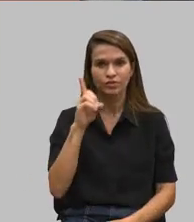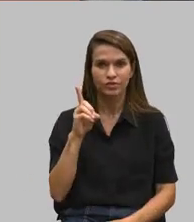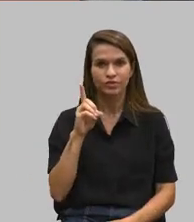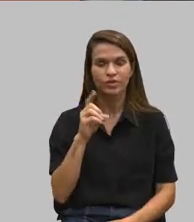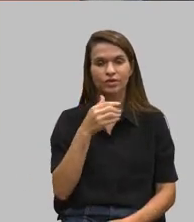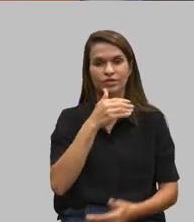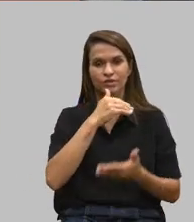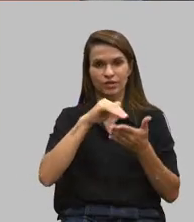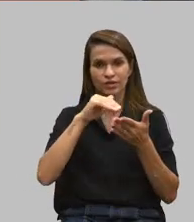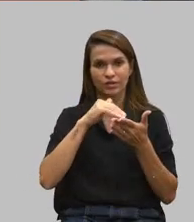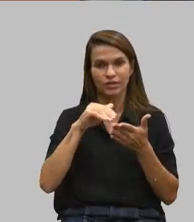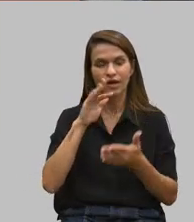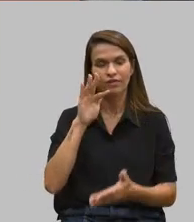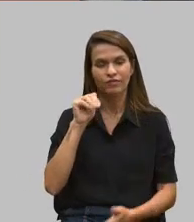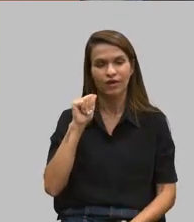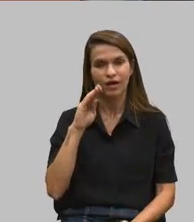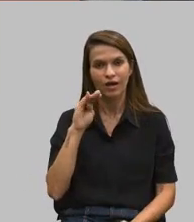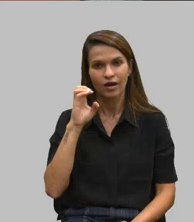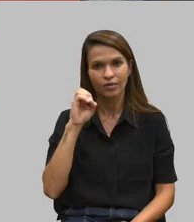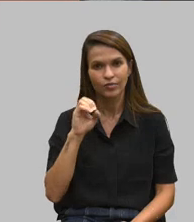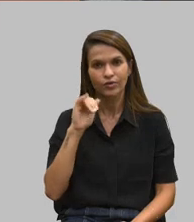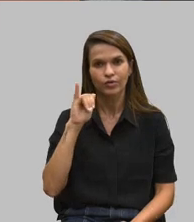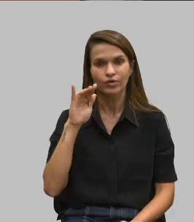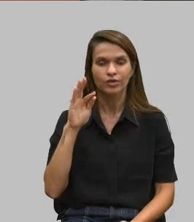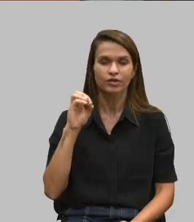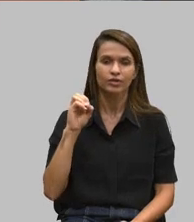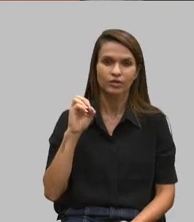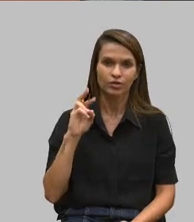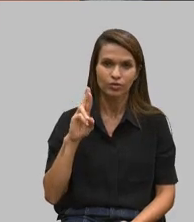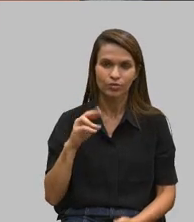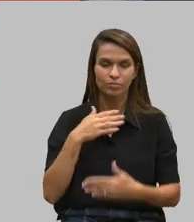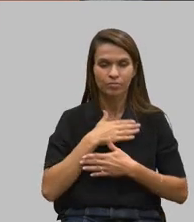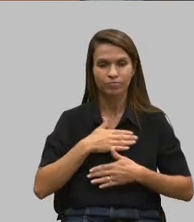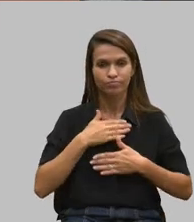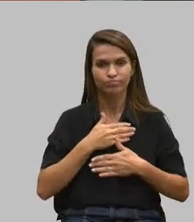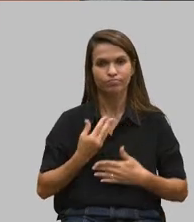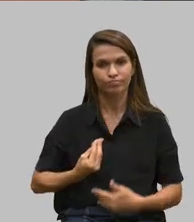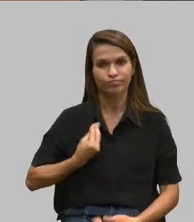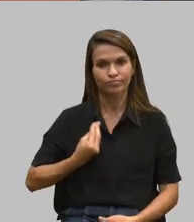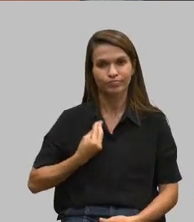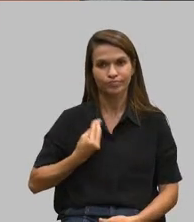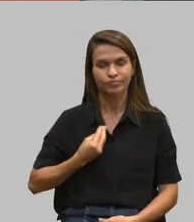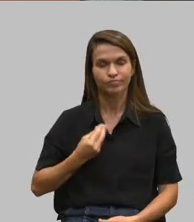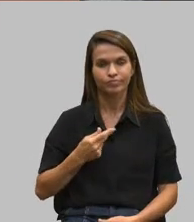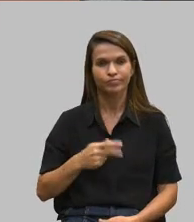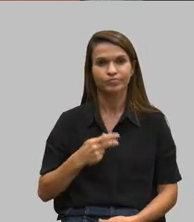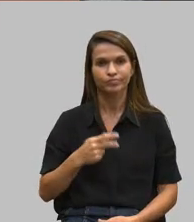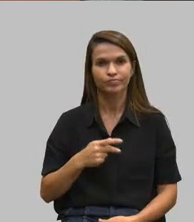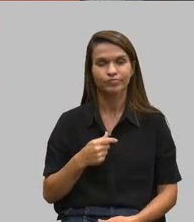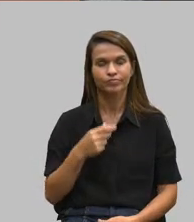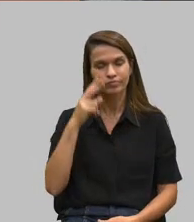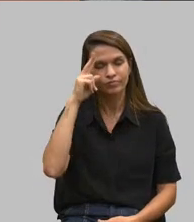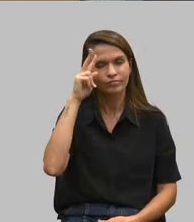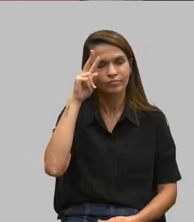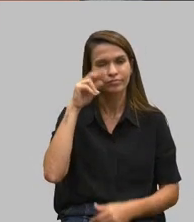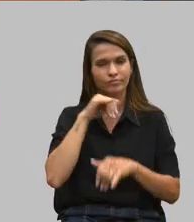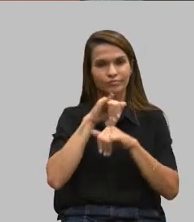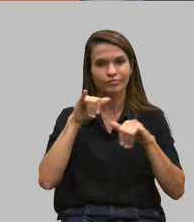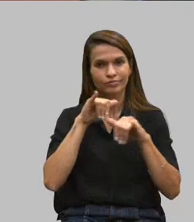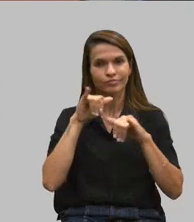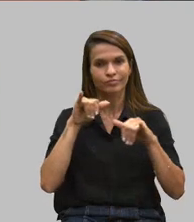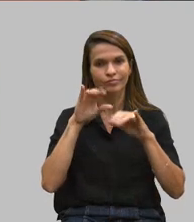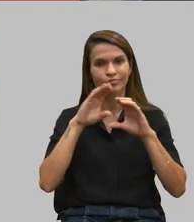Fábio Igor é um prazer estar aqui lembro muito bem Igor quando foi anunciado no congresso da onim o programa